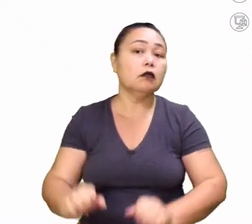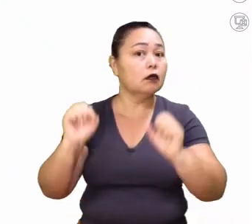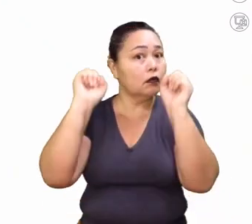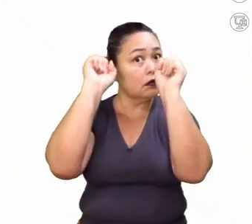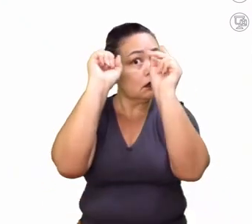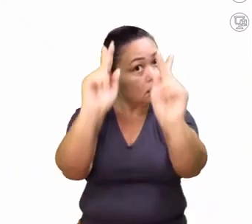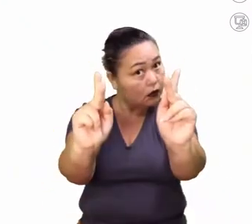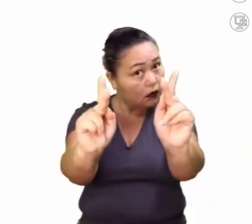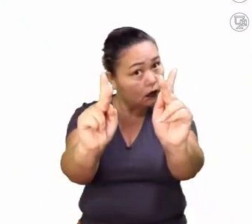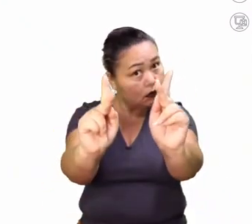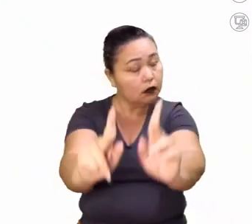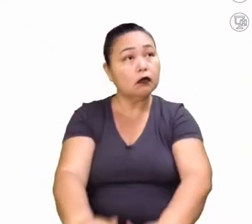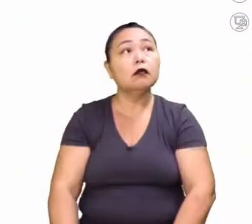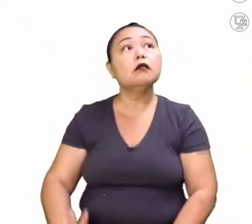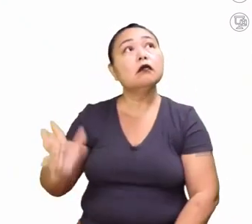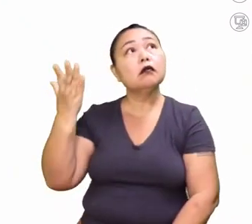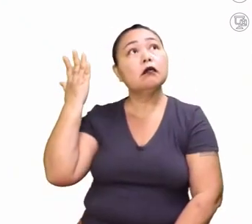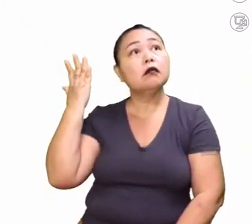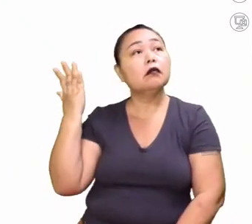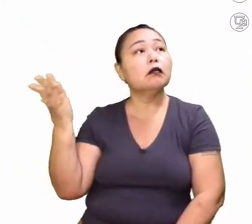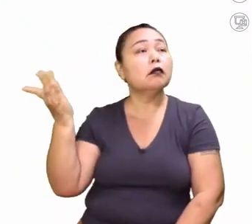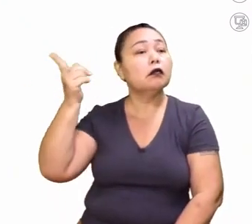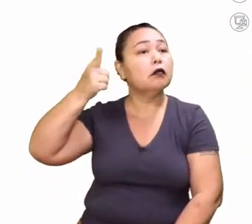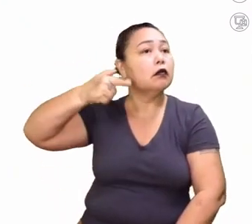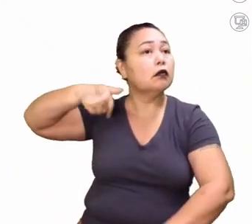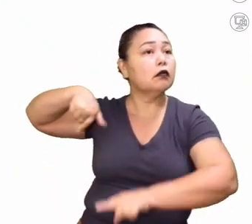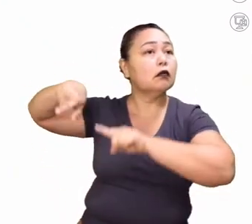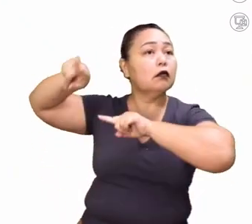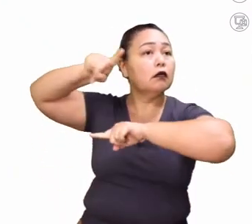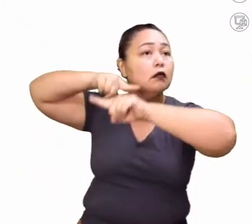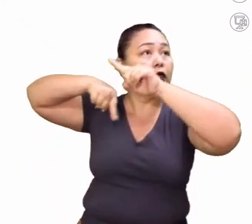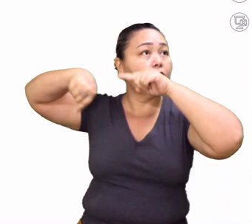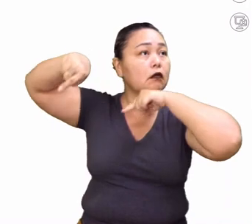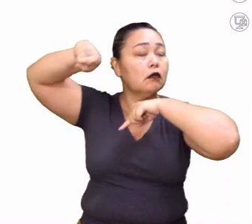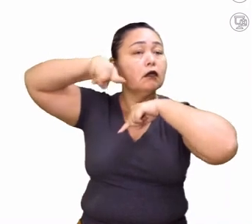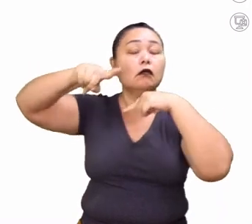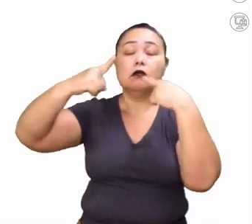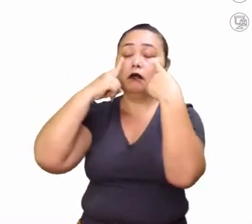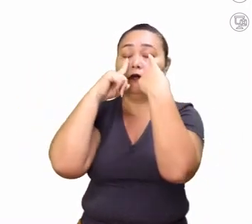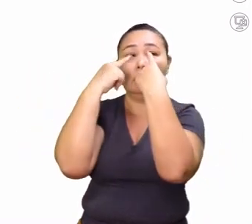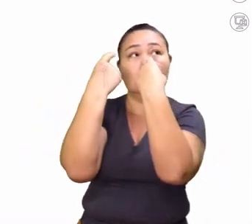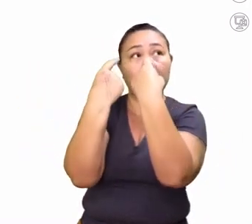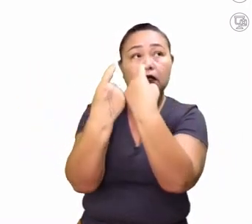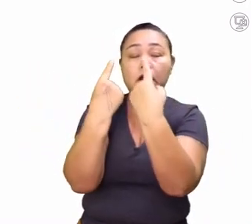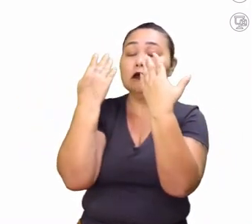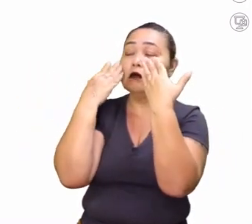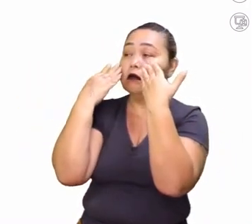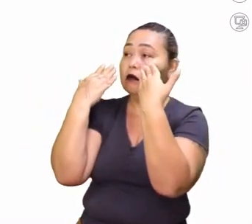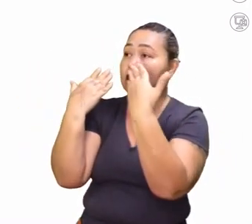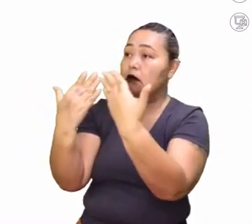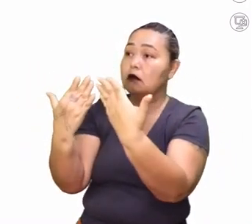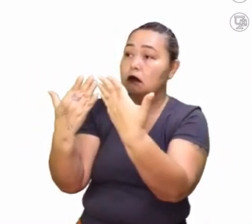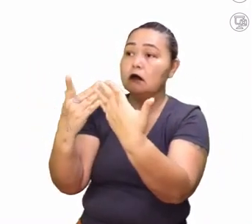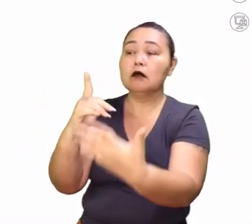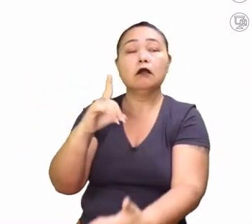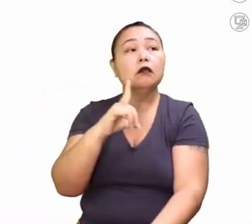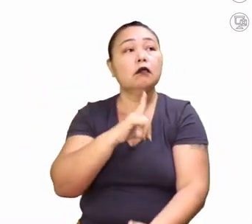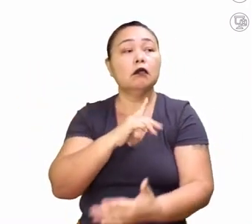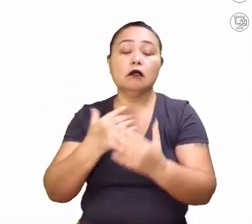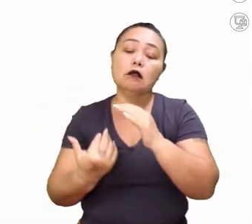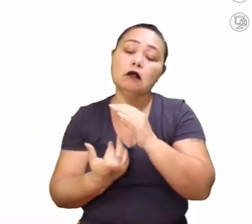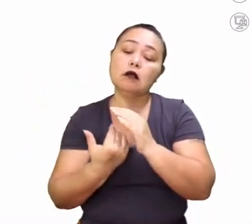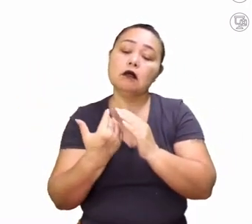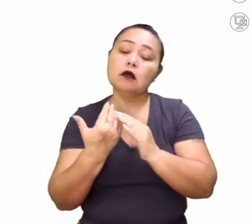Ok olha aí bem interessante aí você tá vendo ó Aqui nós temos a liberação